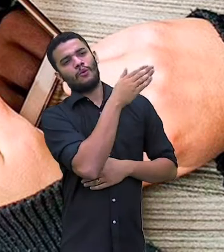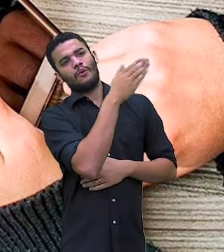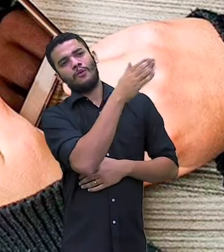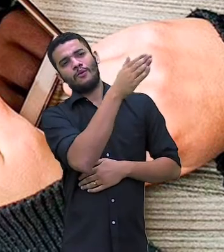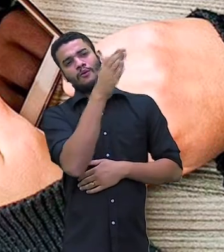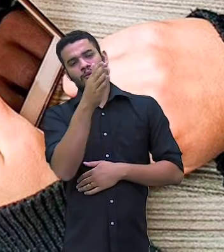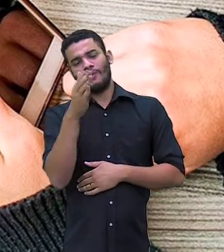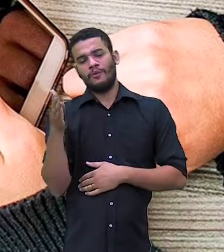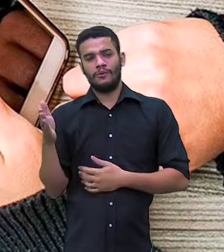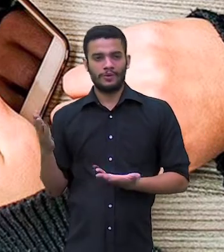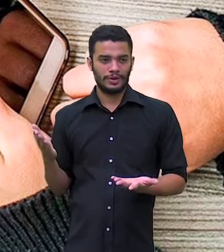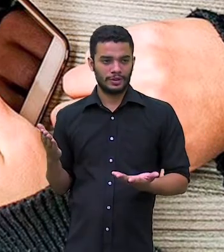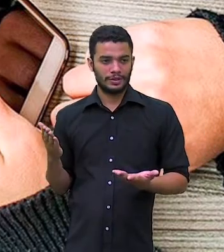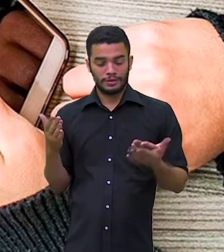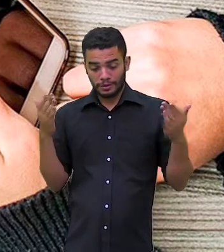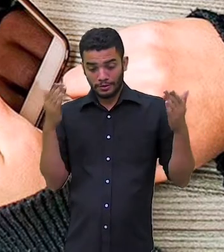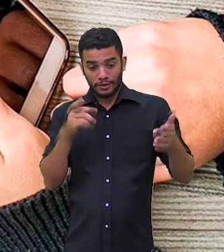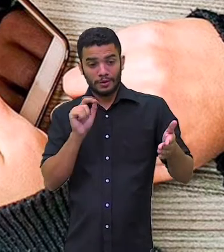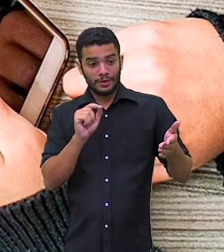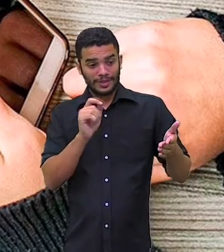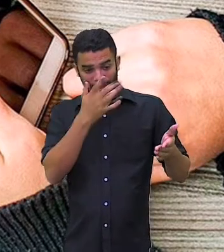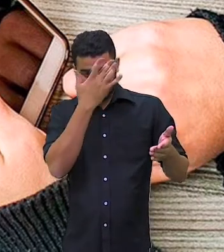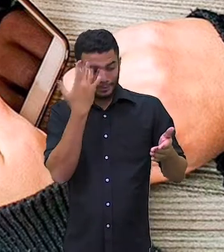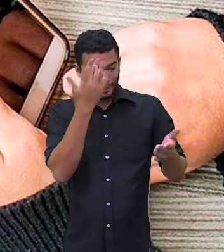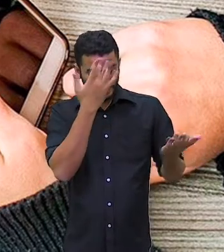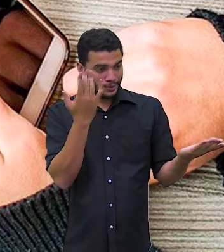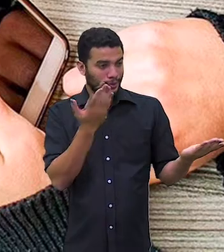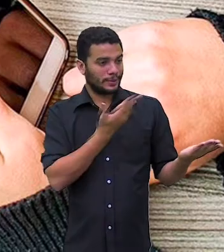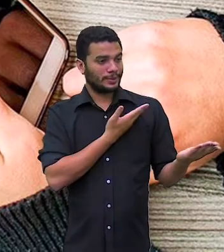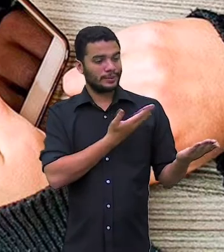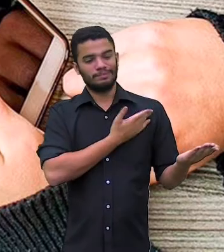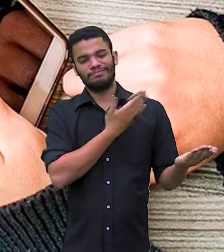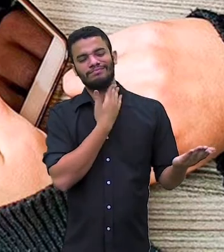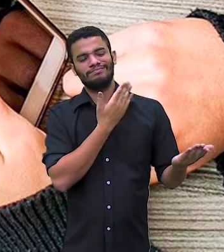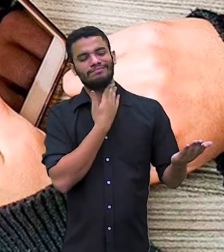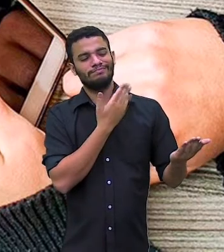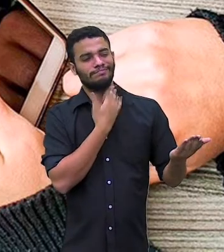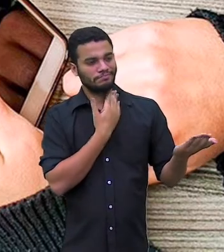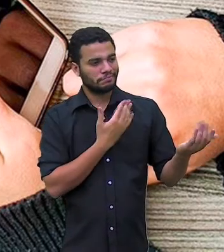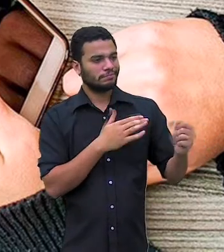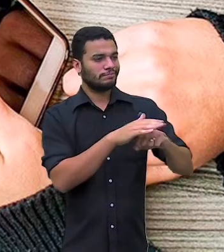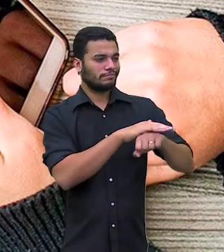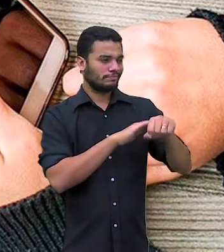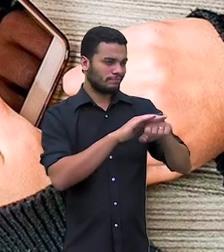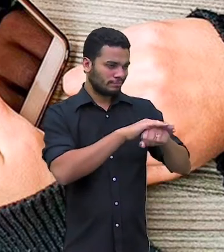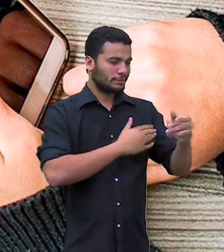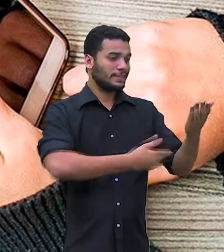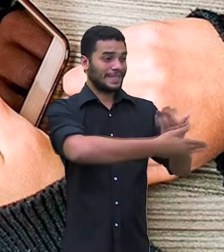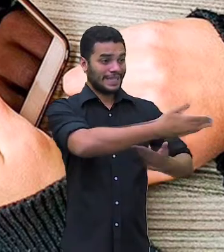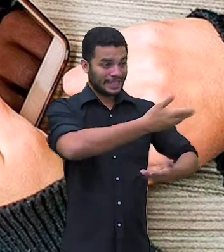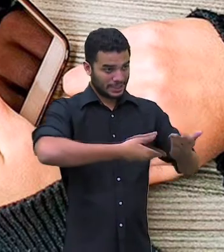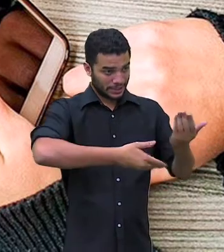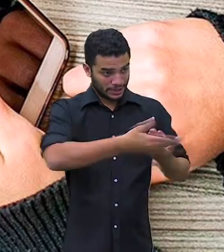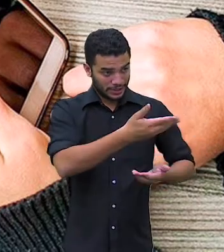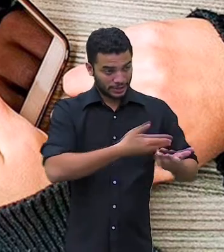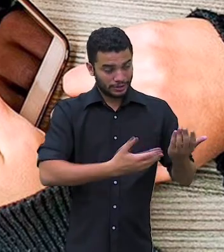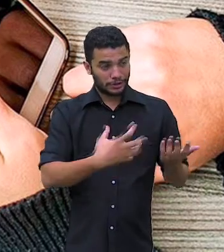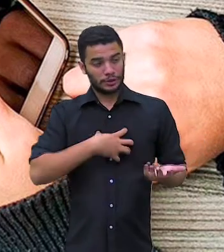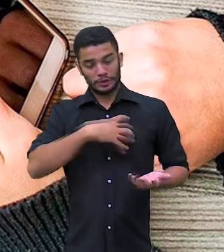E dar preferência ao bate-papo, ao olho no olho. são situações